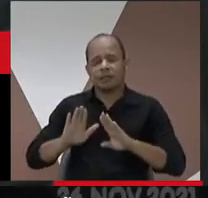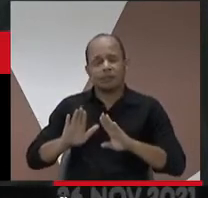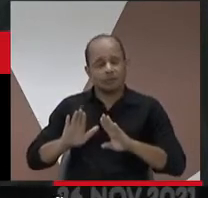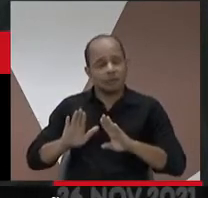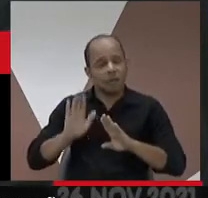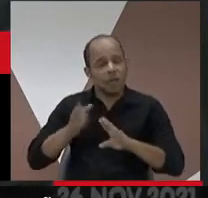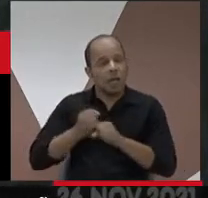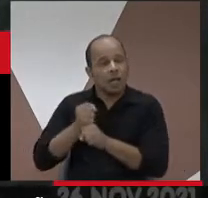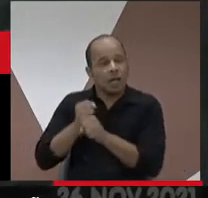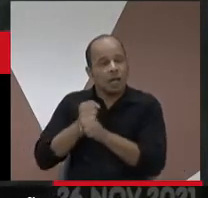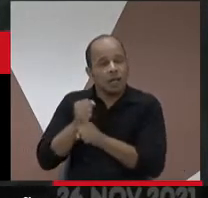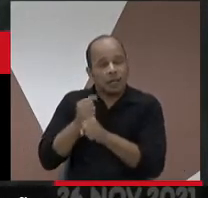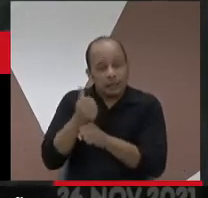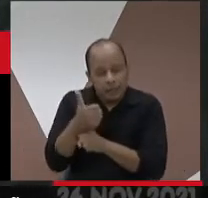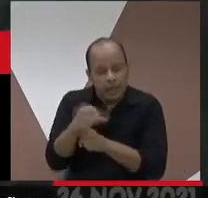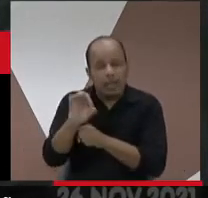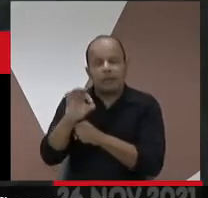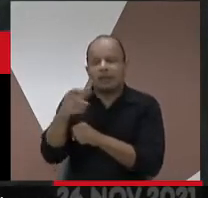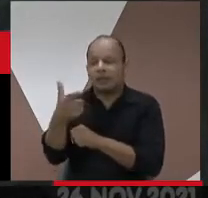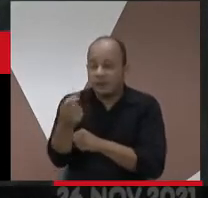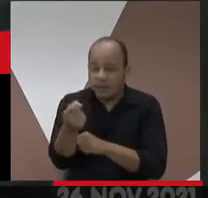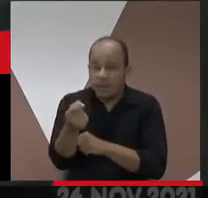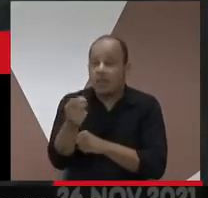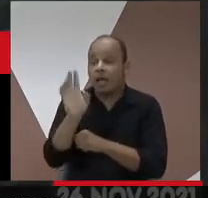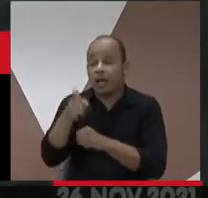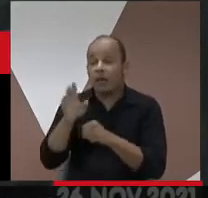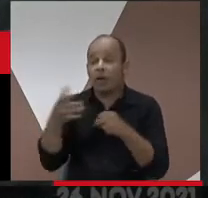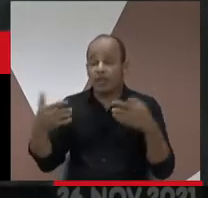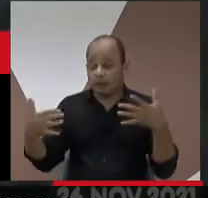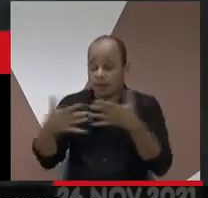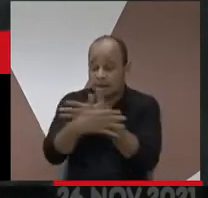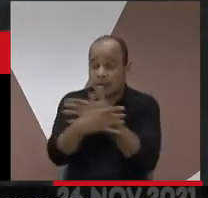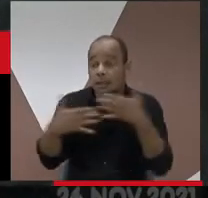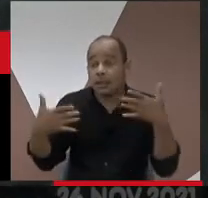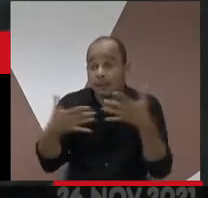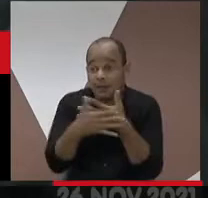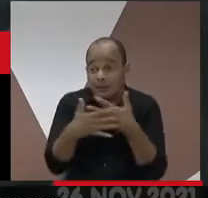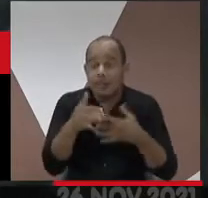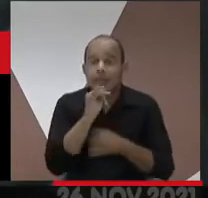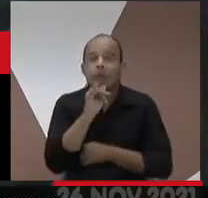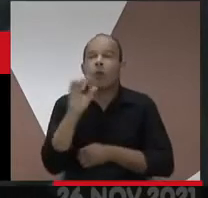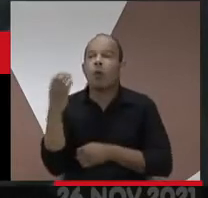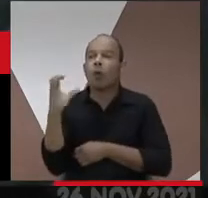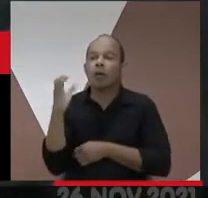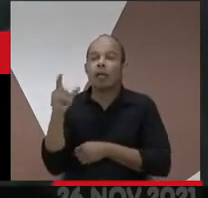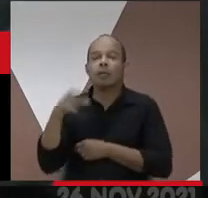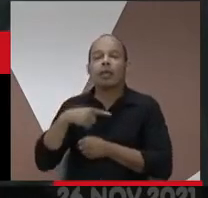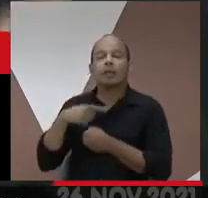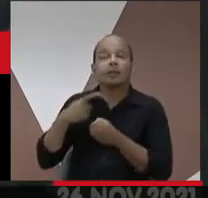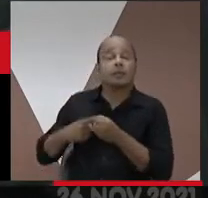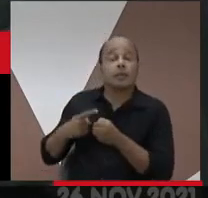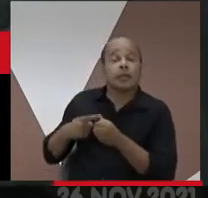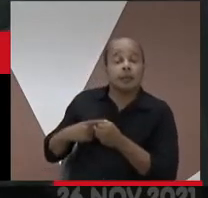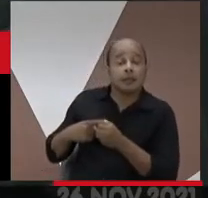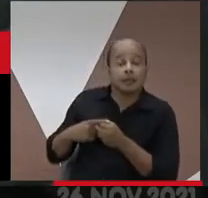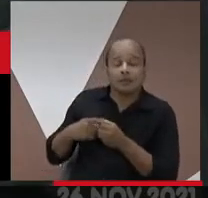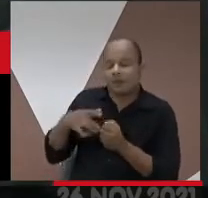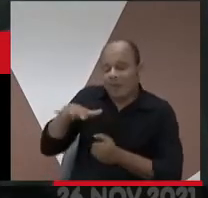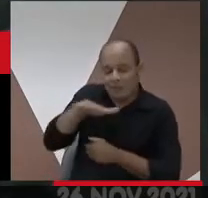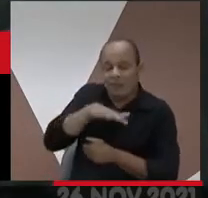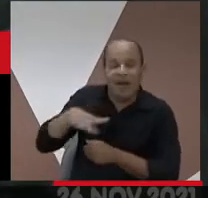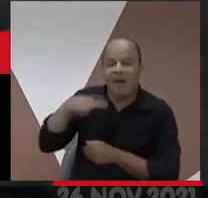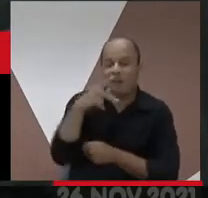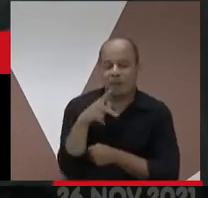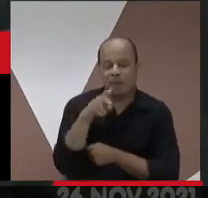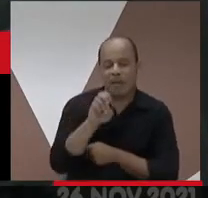Em Contagem, ali corta a região do Petrolândia, que já é cortada, inclusive, pela